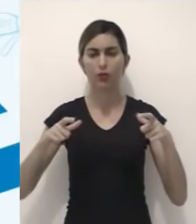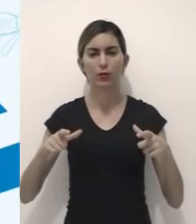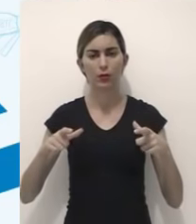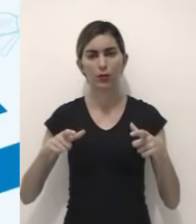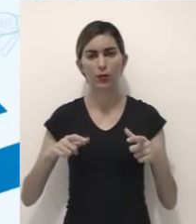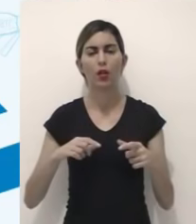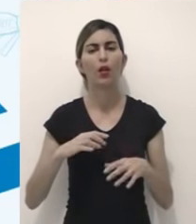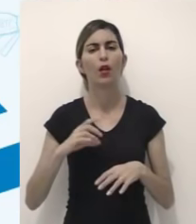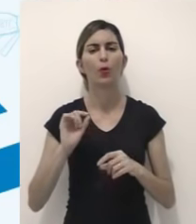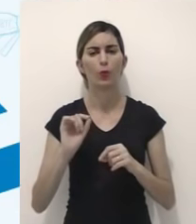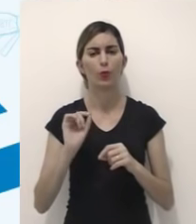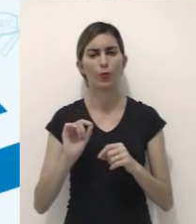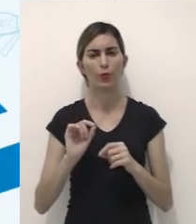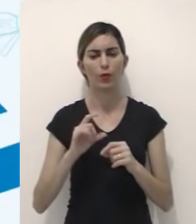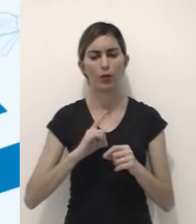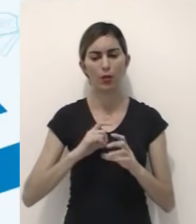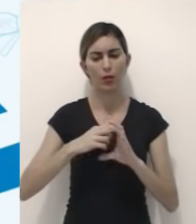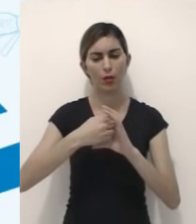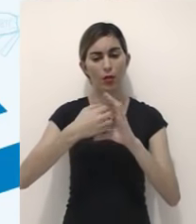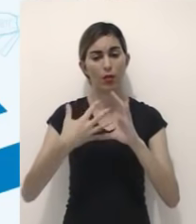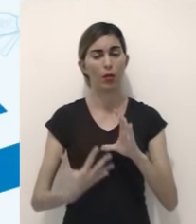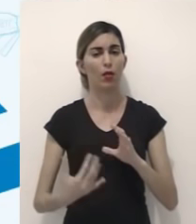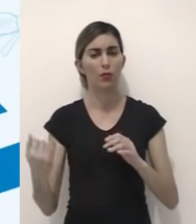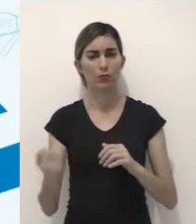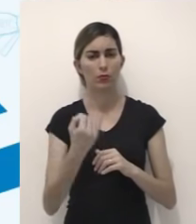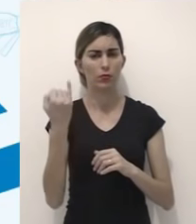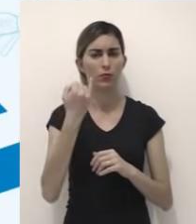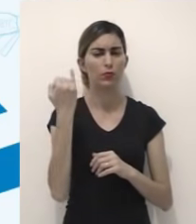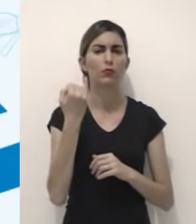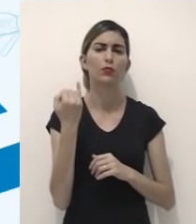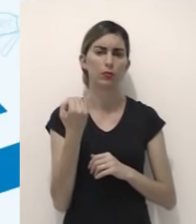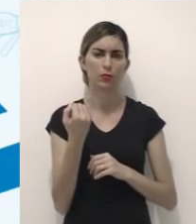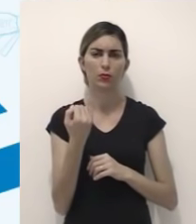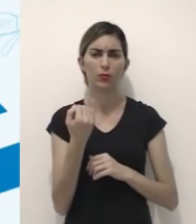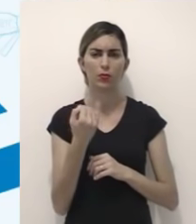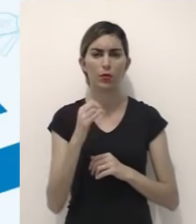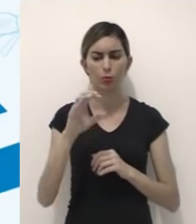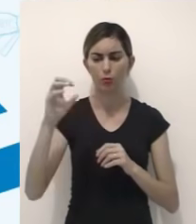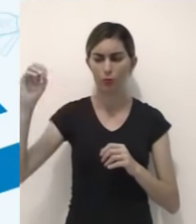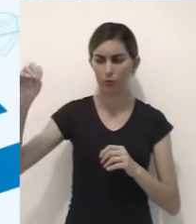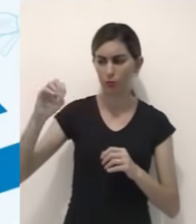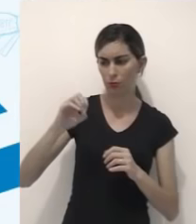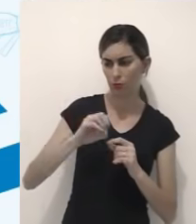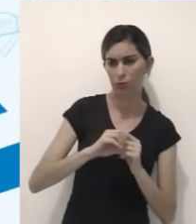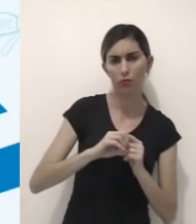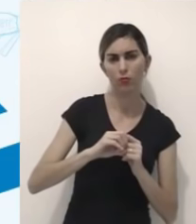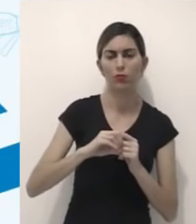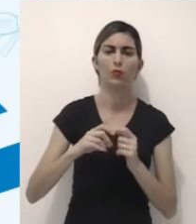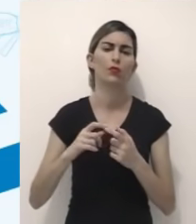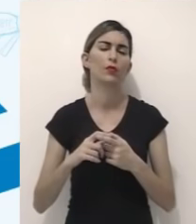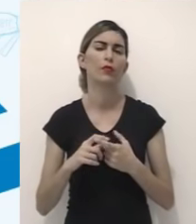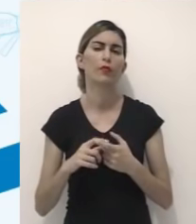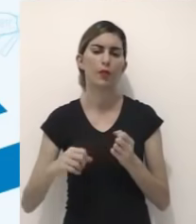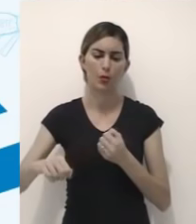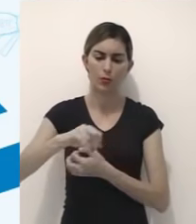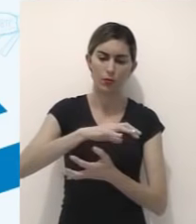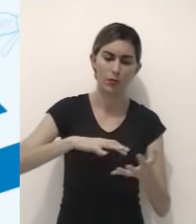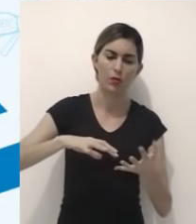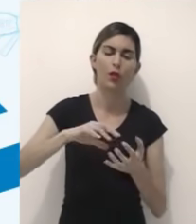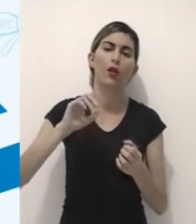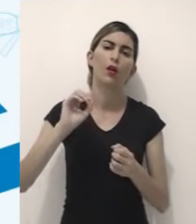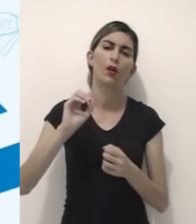esse tamanho influencia numa característica muito importante dos planetas e dos